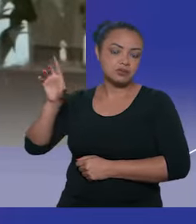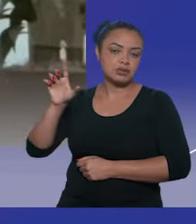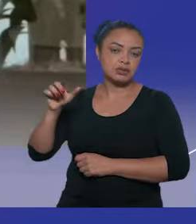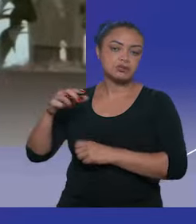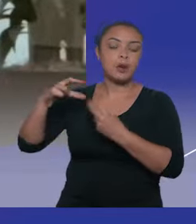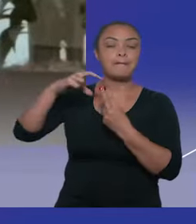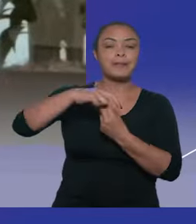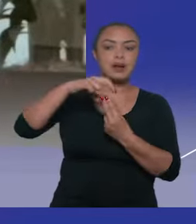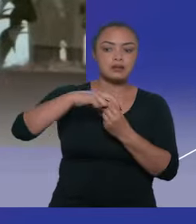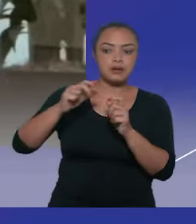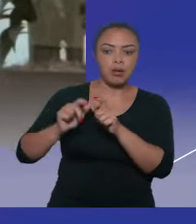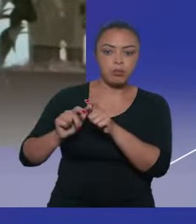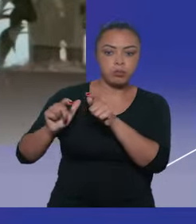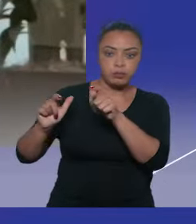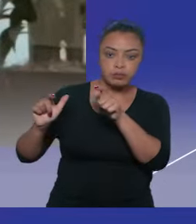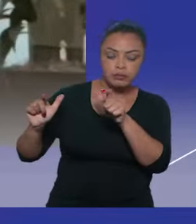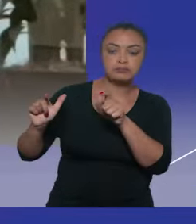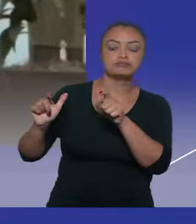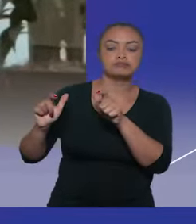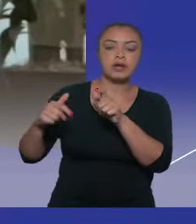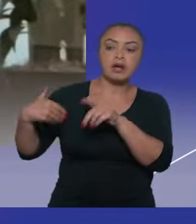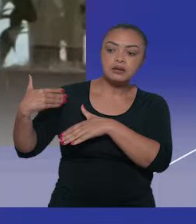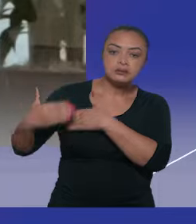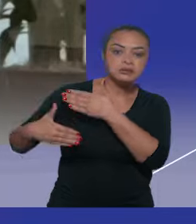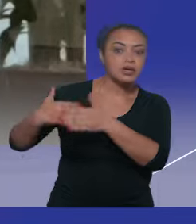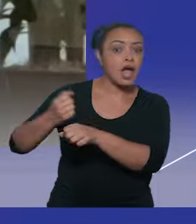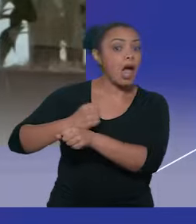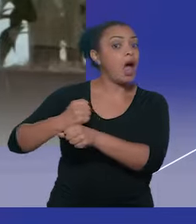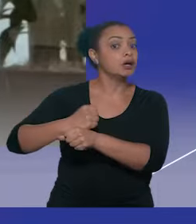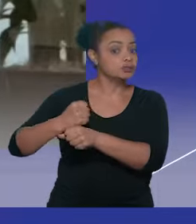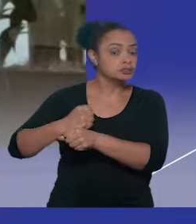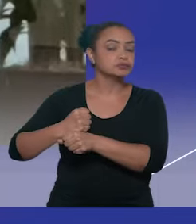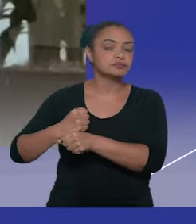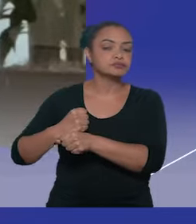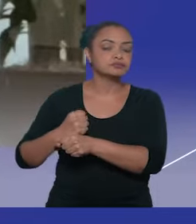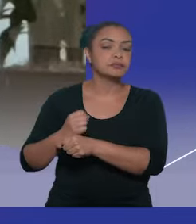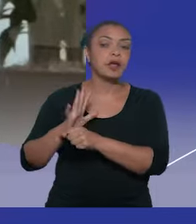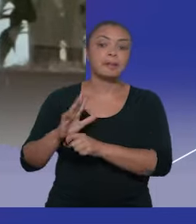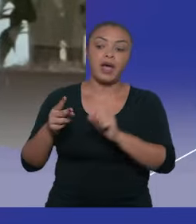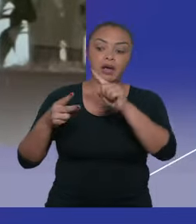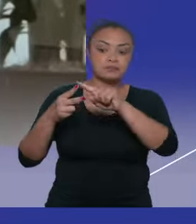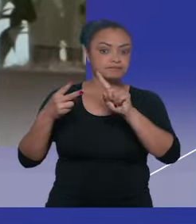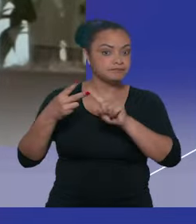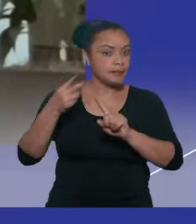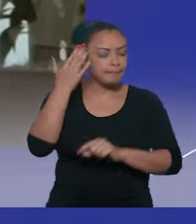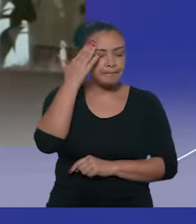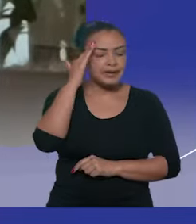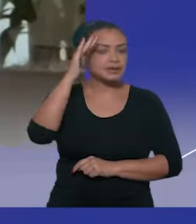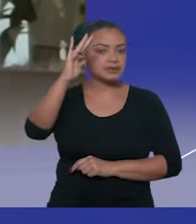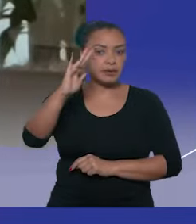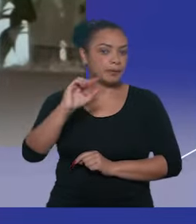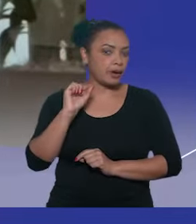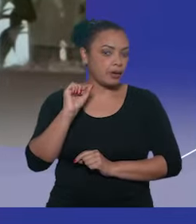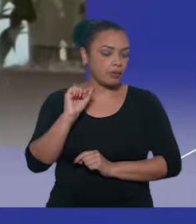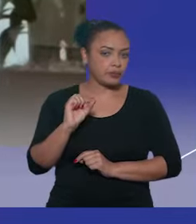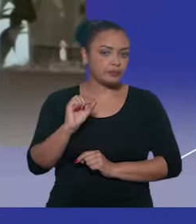Bradesco no mercado americano, ele se desenrolou ao longo de muitos anos. Mas acho que dois fatores